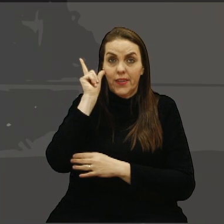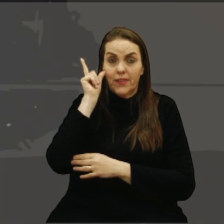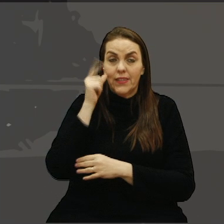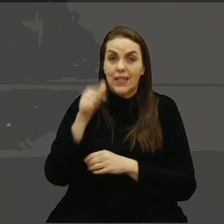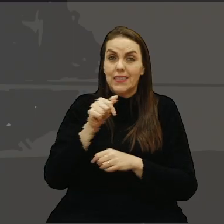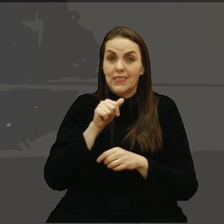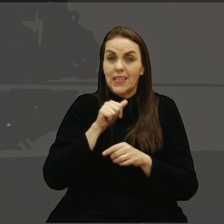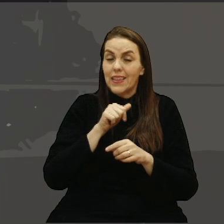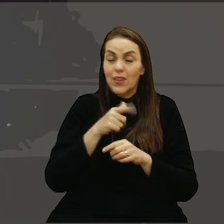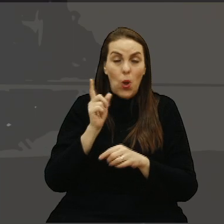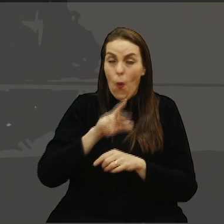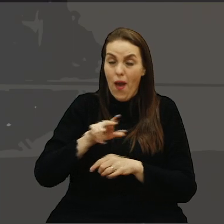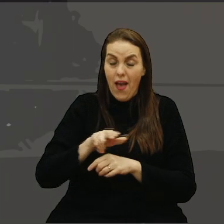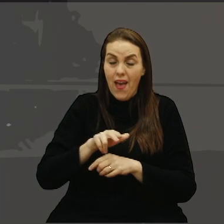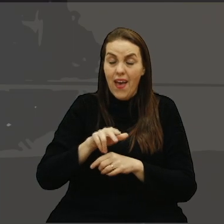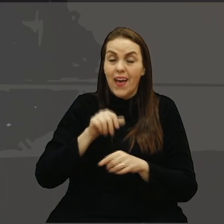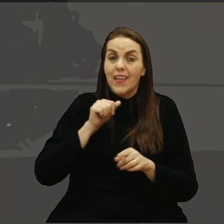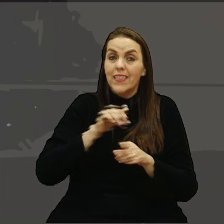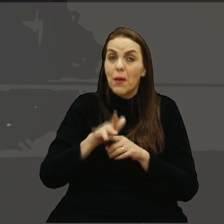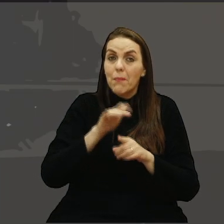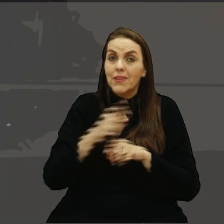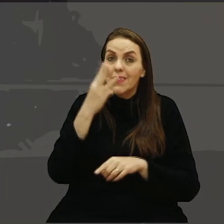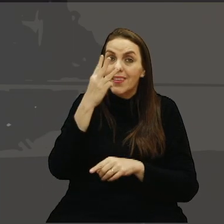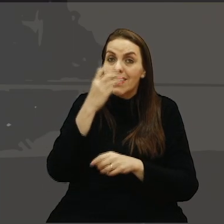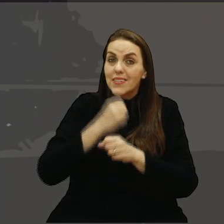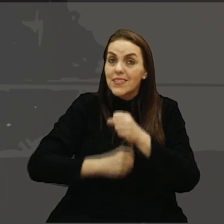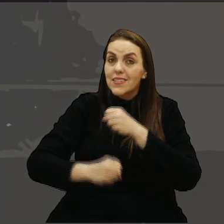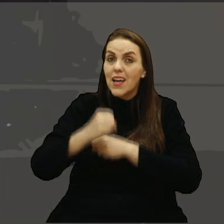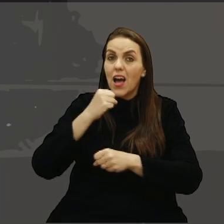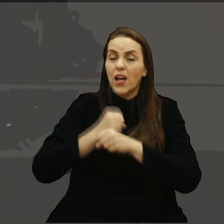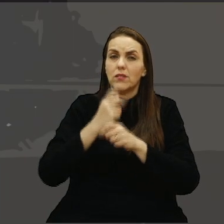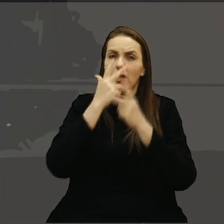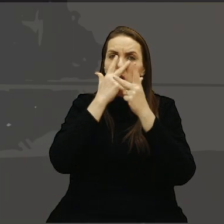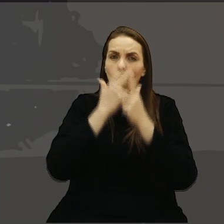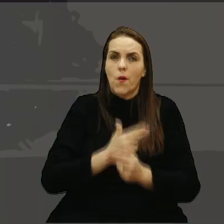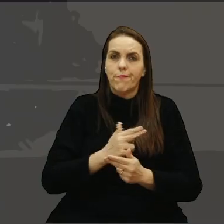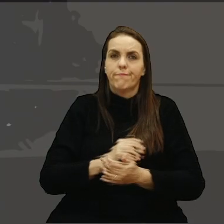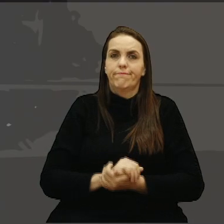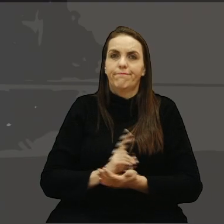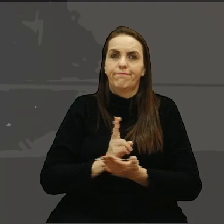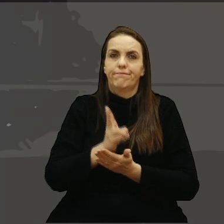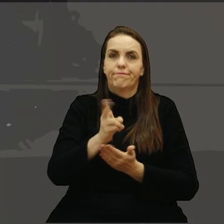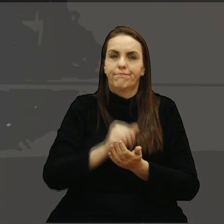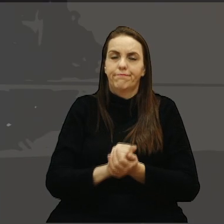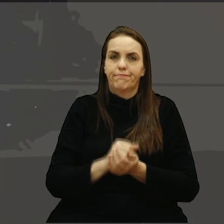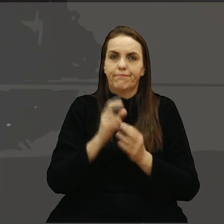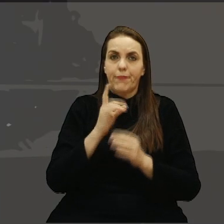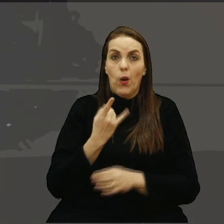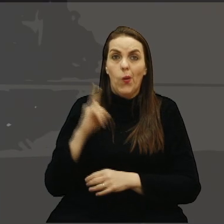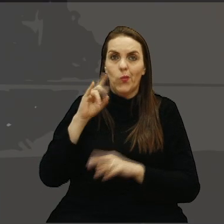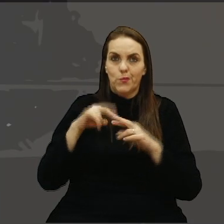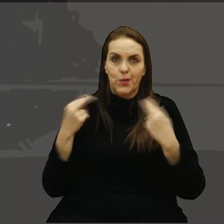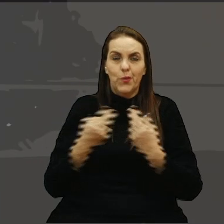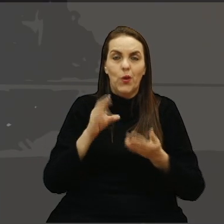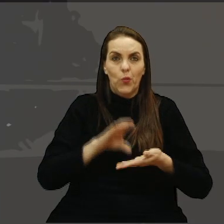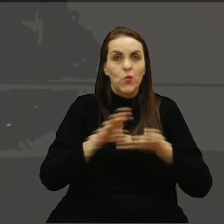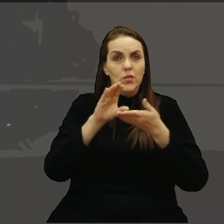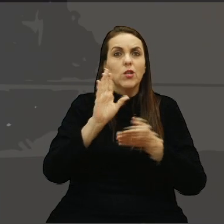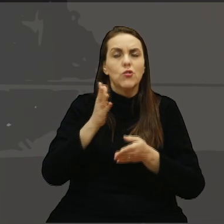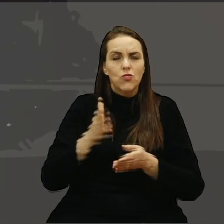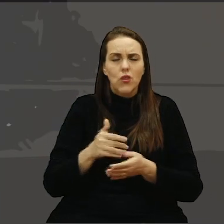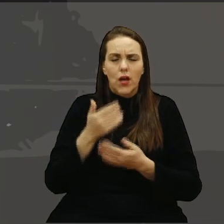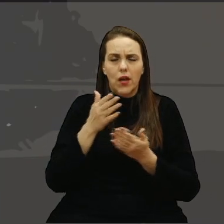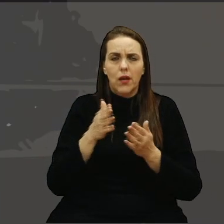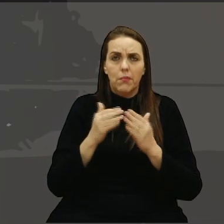demanda de 3 anos atrás. E continua igual. Na última reunião do conselho que eu tive lá, eu tive dando uma olhada. Pelo amor